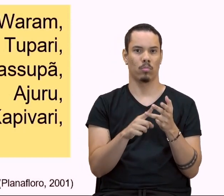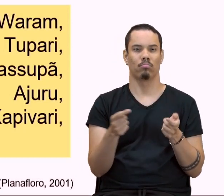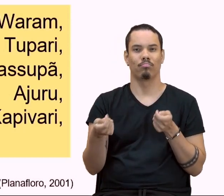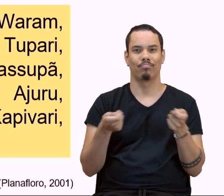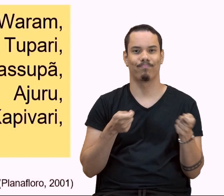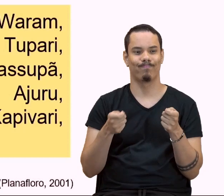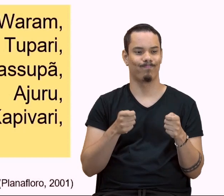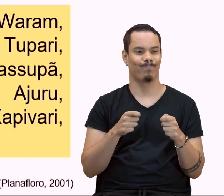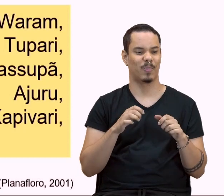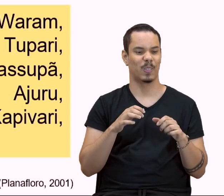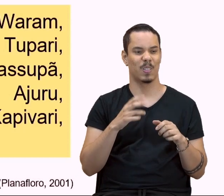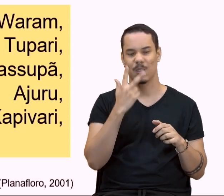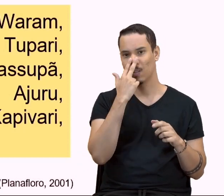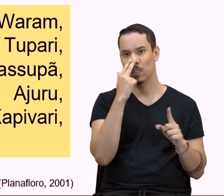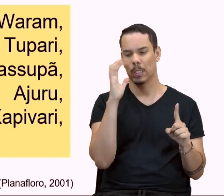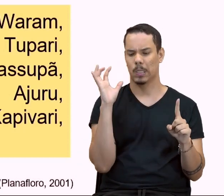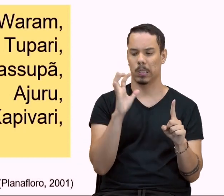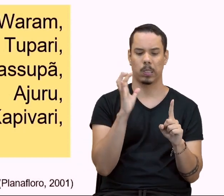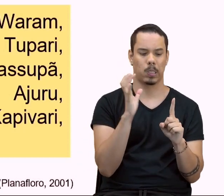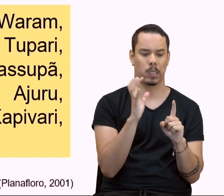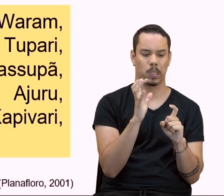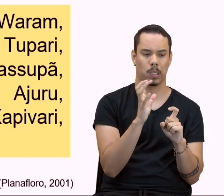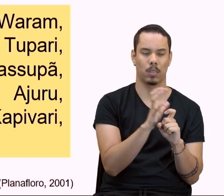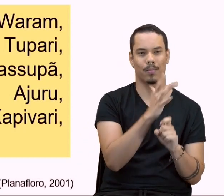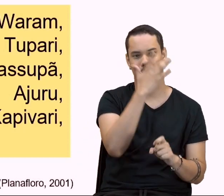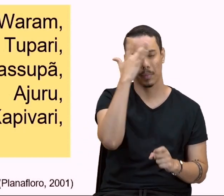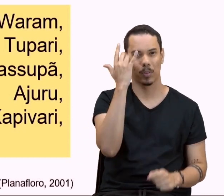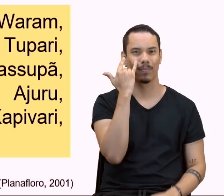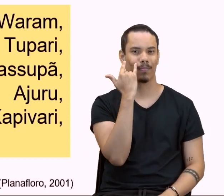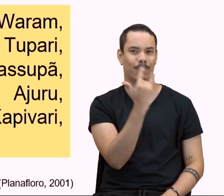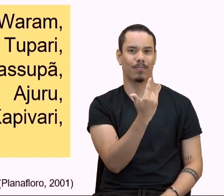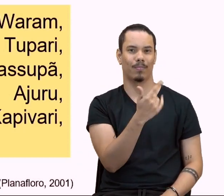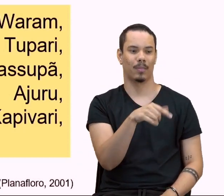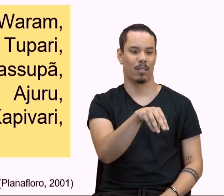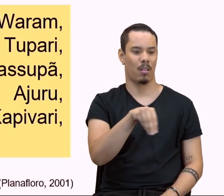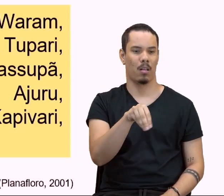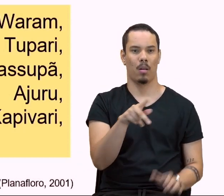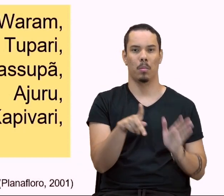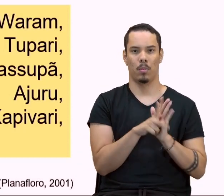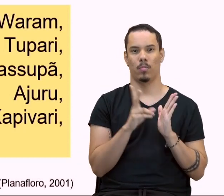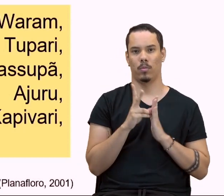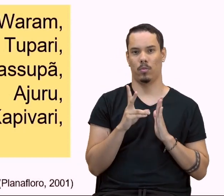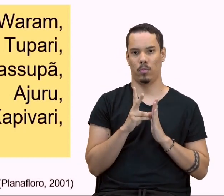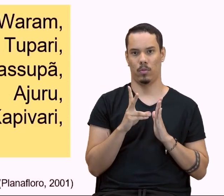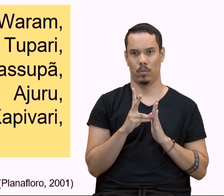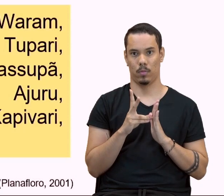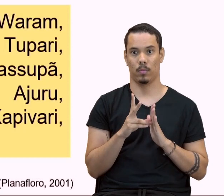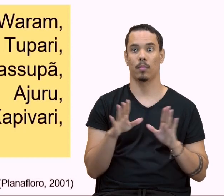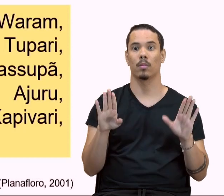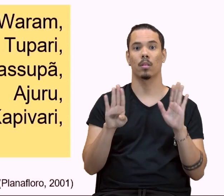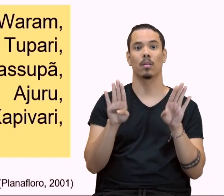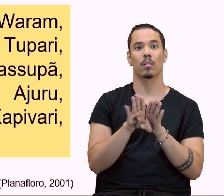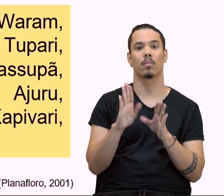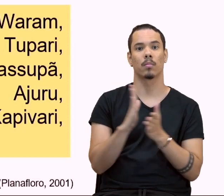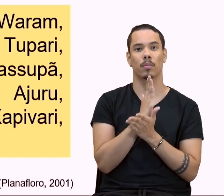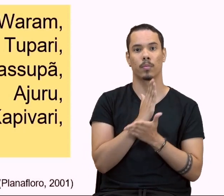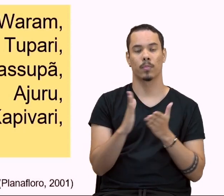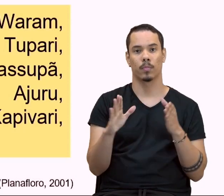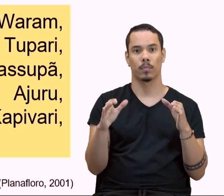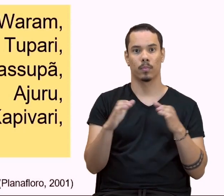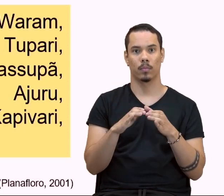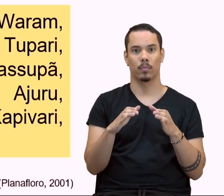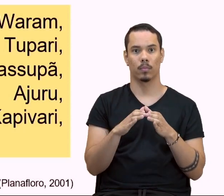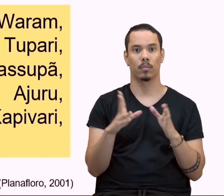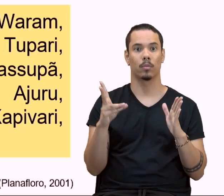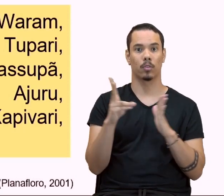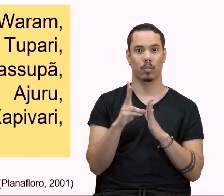muito interesse, muita gente interessada nessas terras indígenas. Alguns povos indígenas em